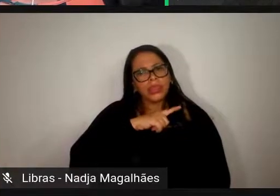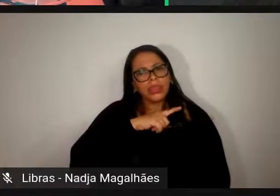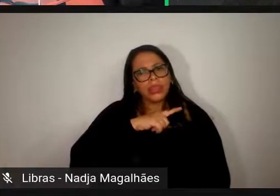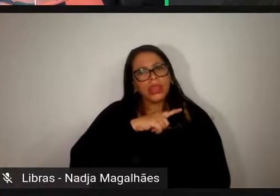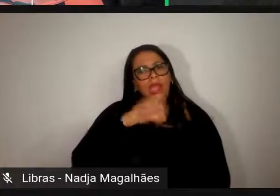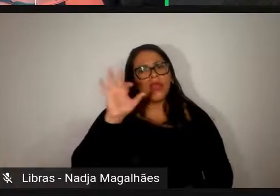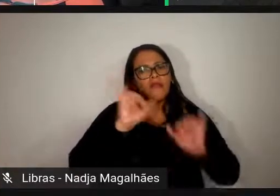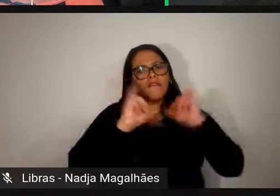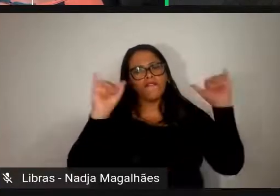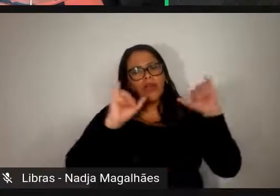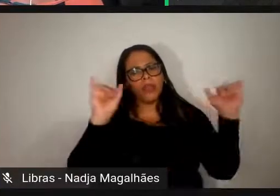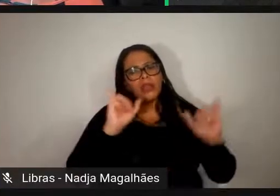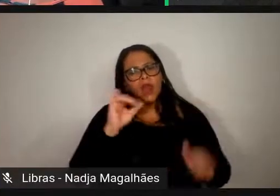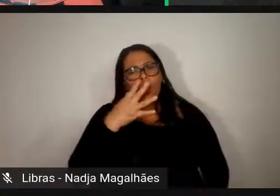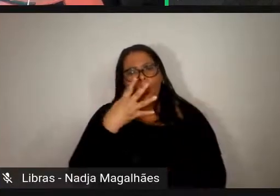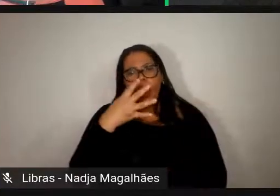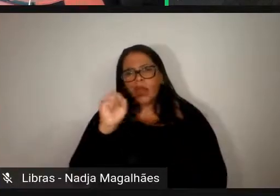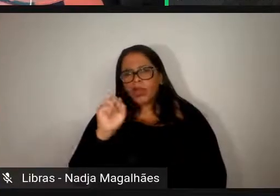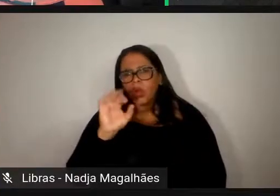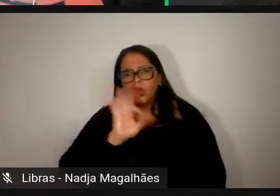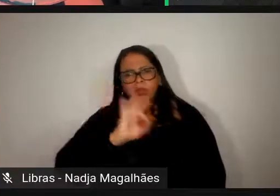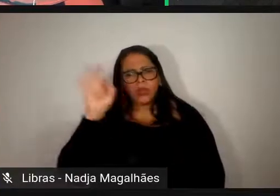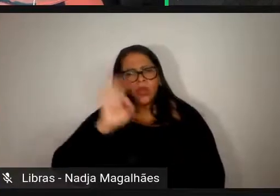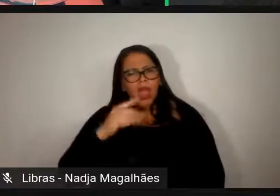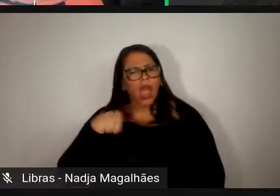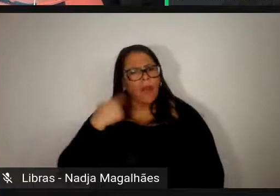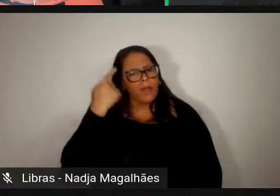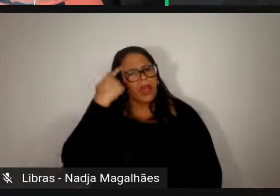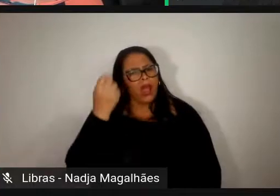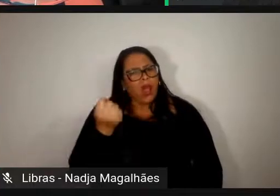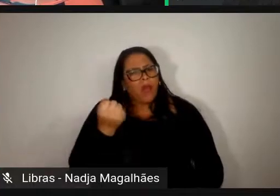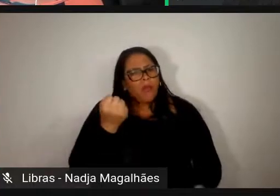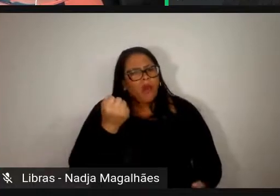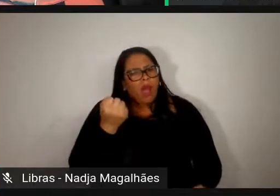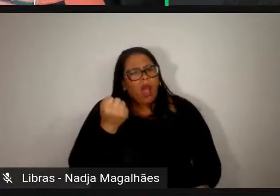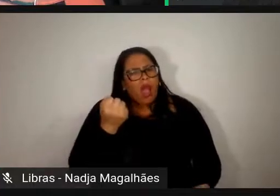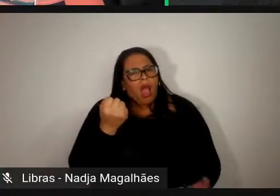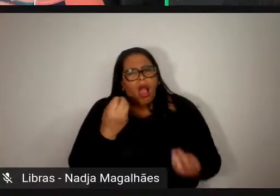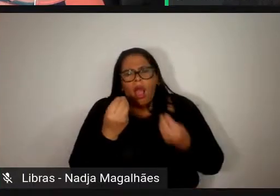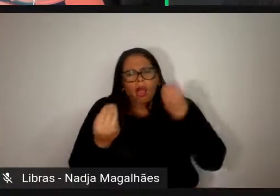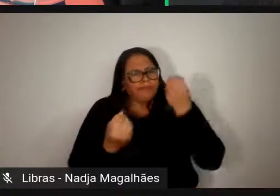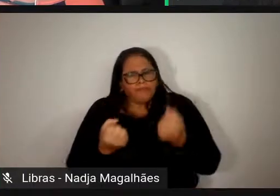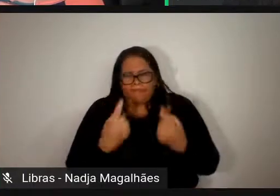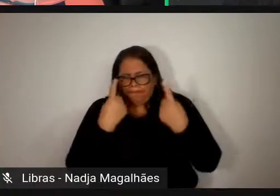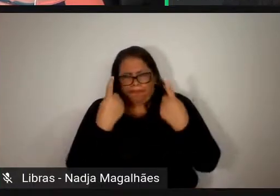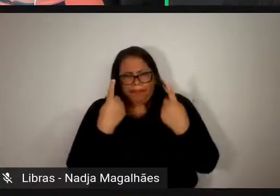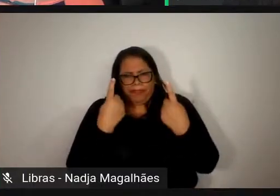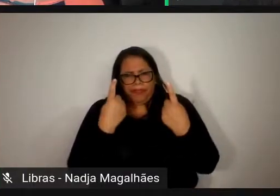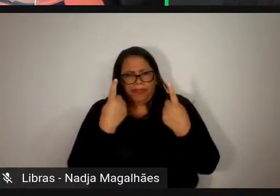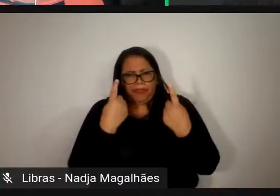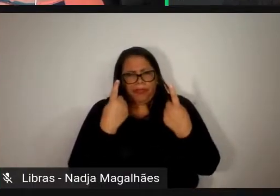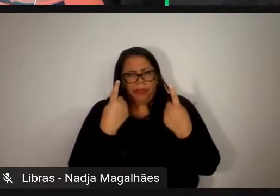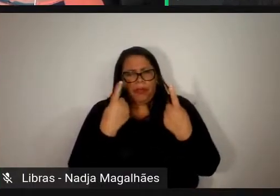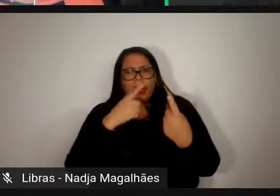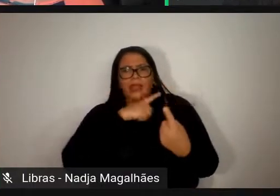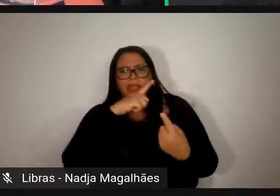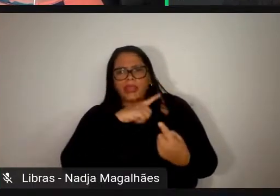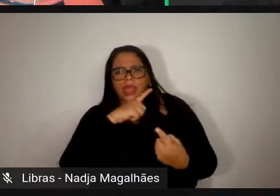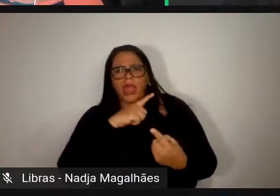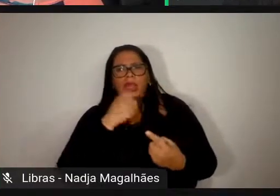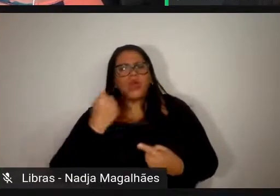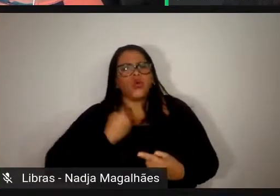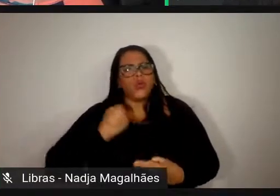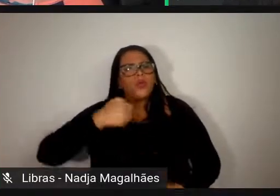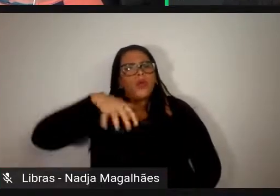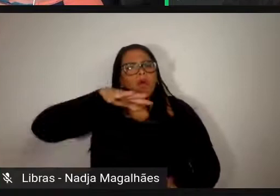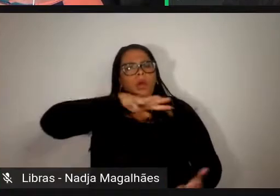essa informação, que eu achei um índice relativamente alto, tendo em vista que existe, né, uma movimentação